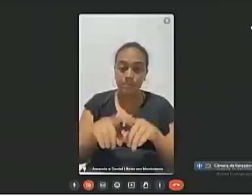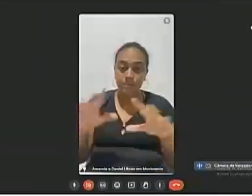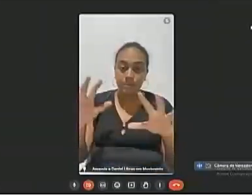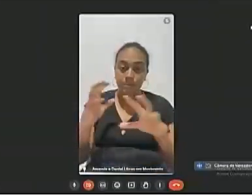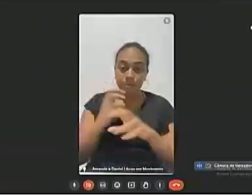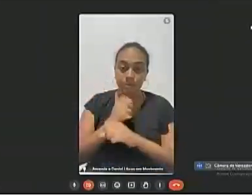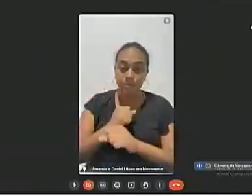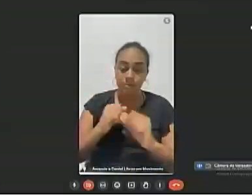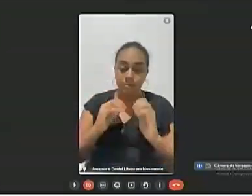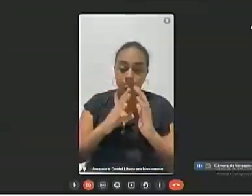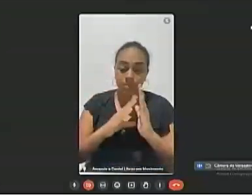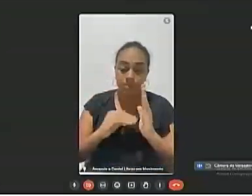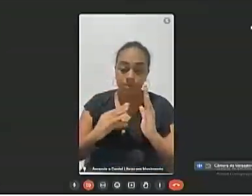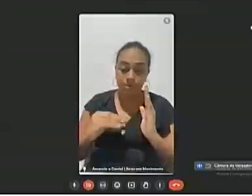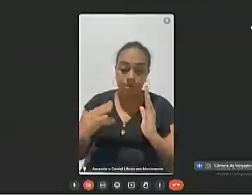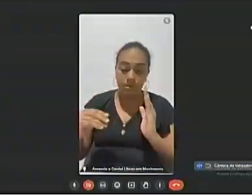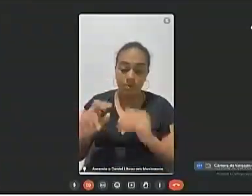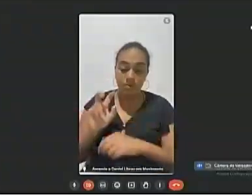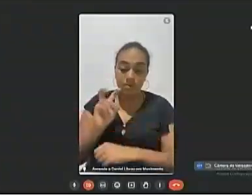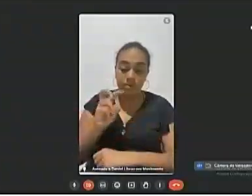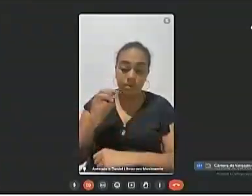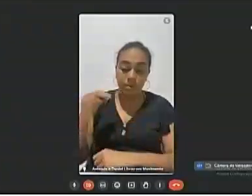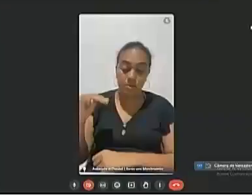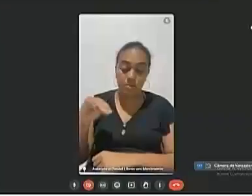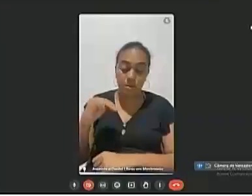modelo matemático de